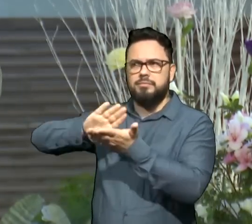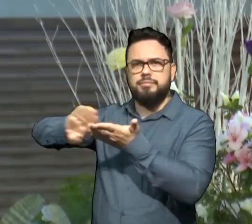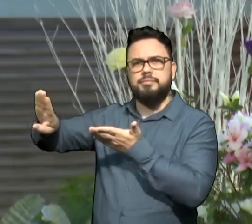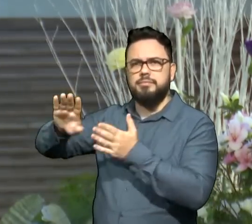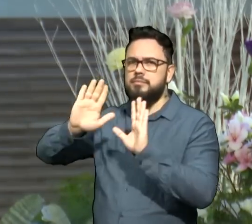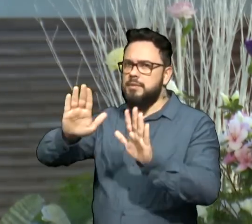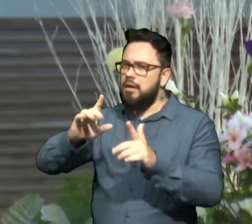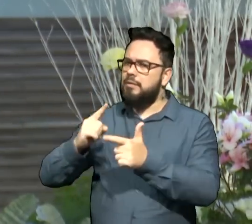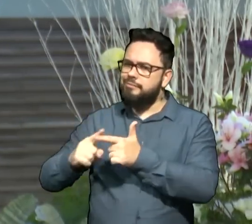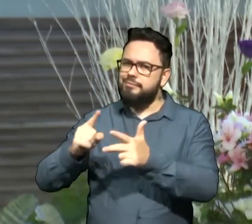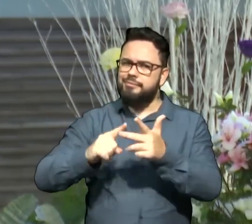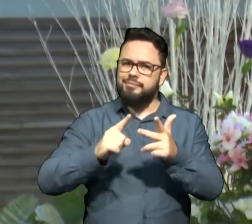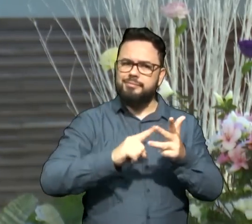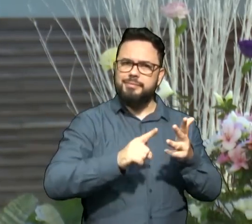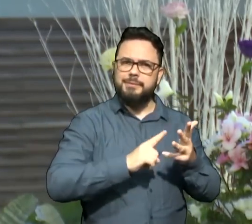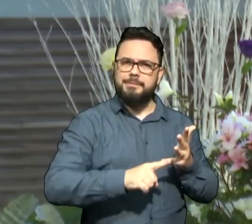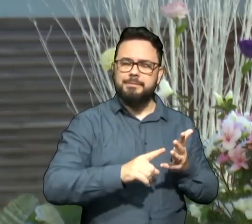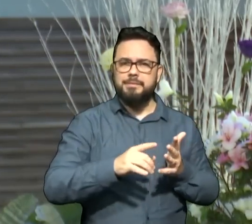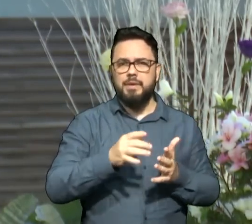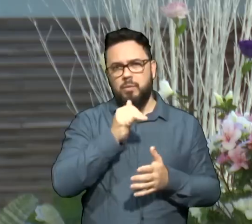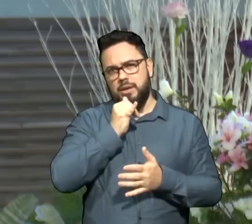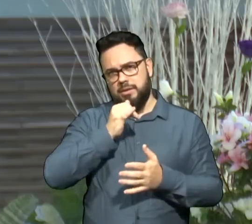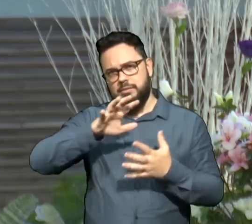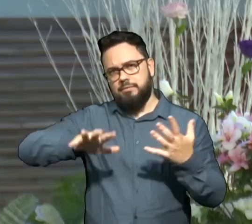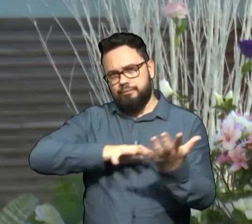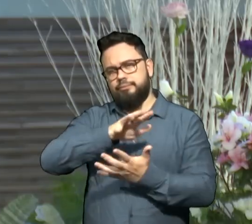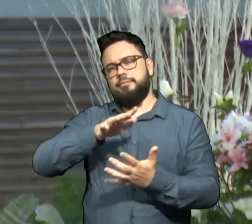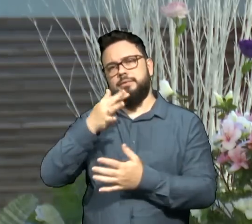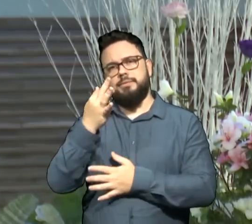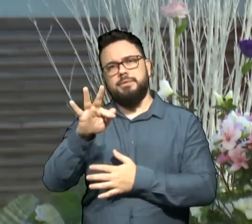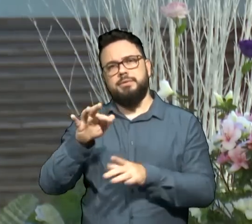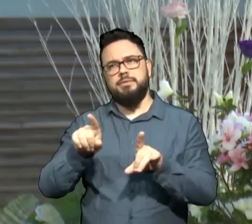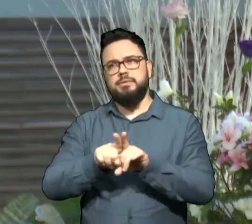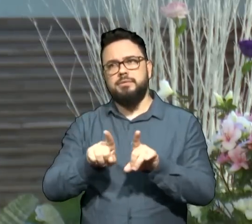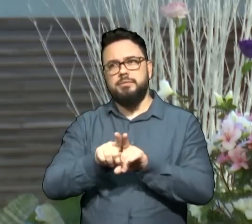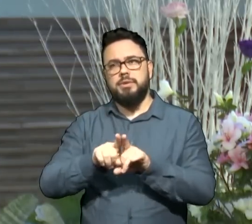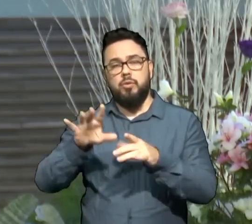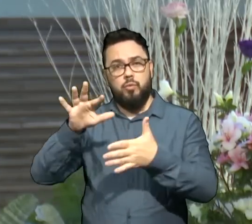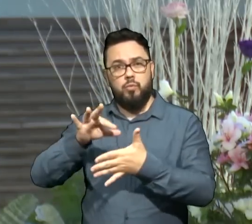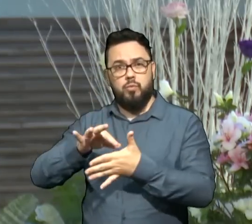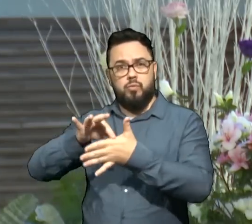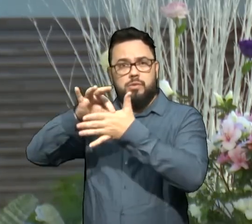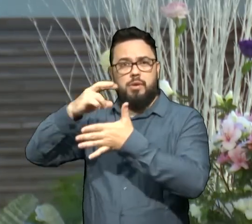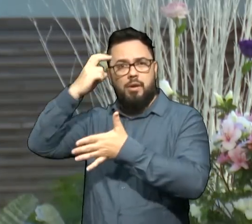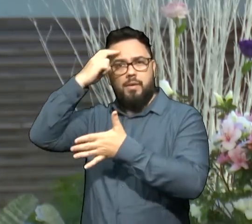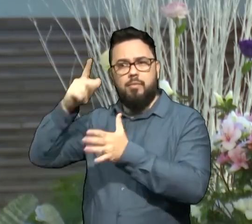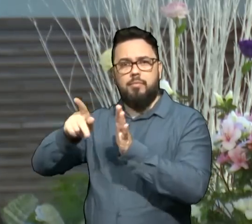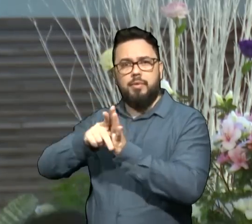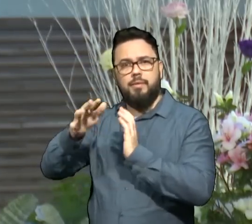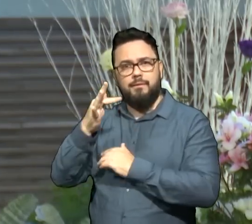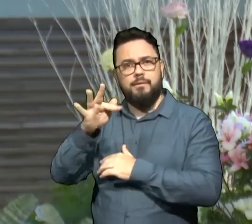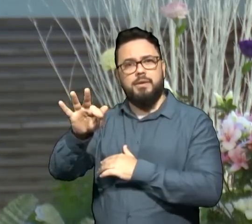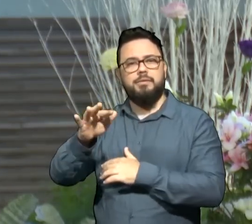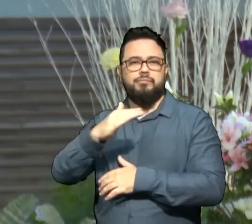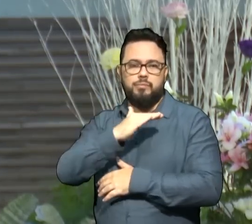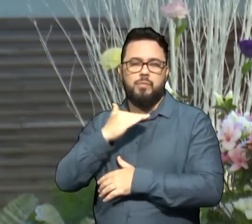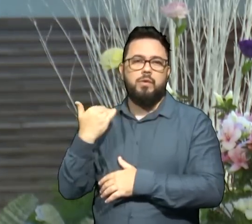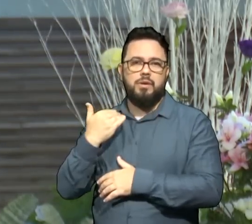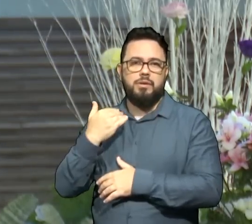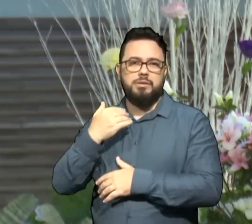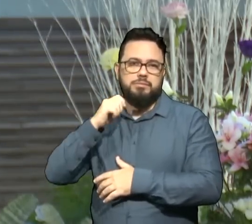sequelas terríveis no caso da Revolução Francesa o próprio robespierre que era um dos intelectuais da revolução morreu na